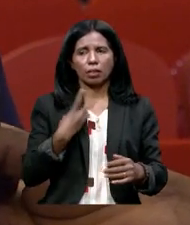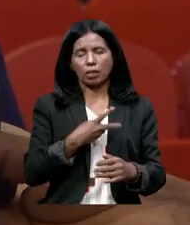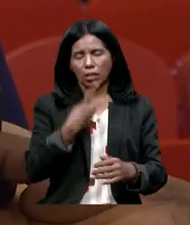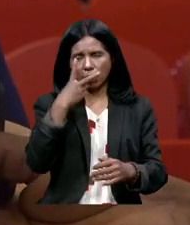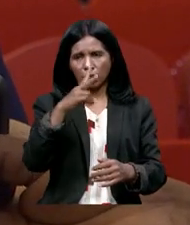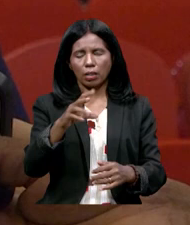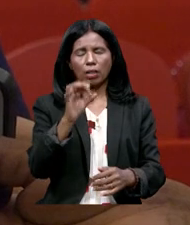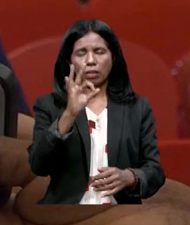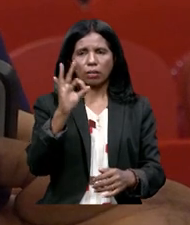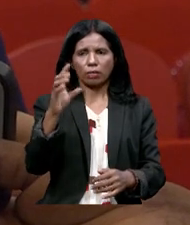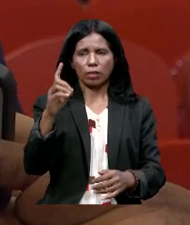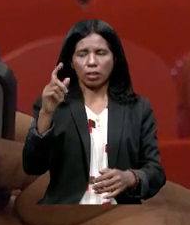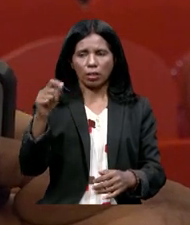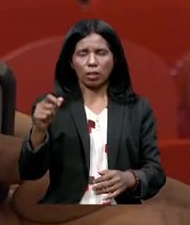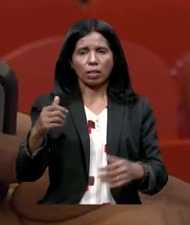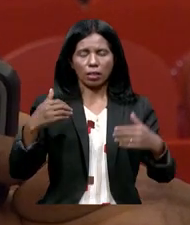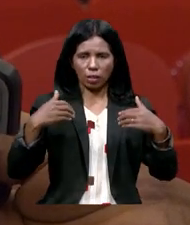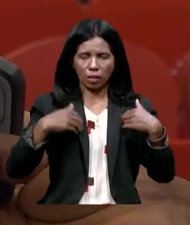BFDTL, agora é a capitão feito.